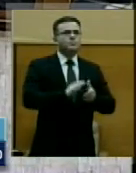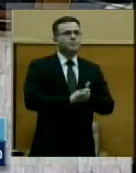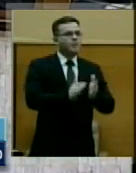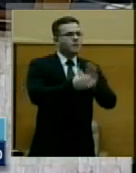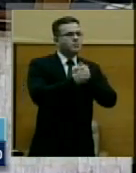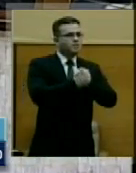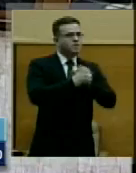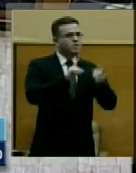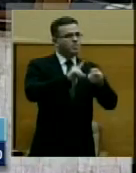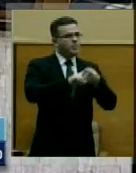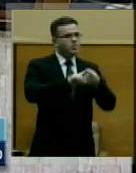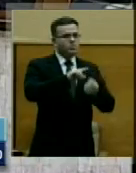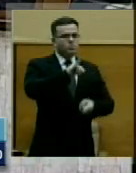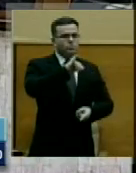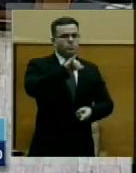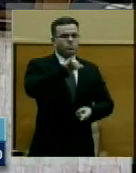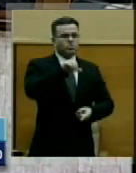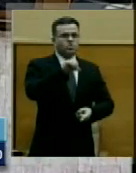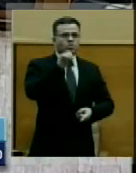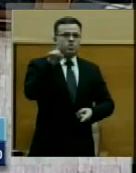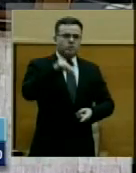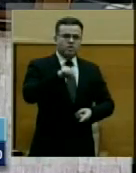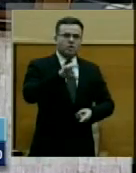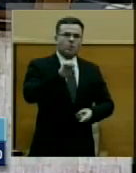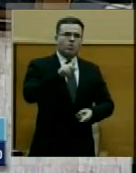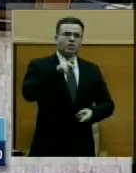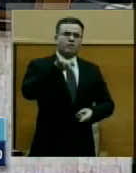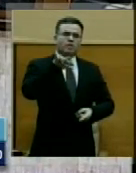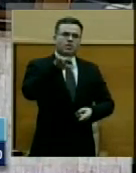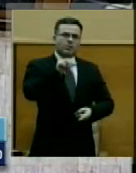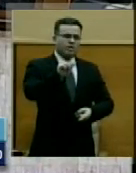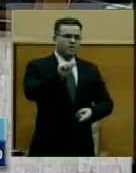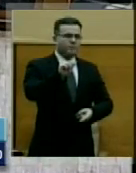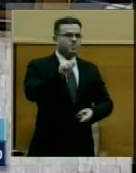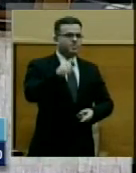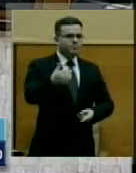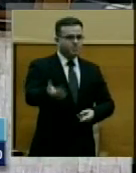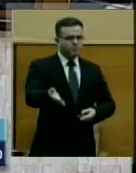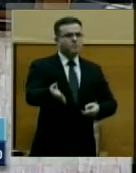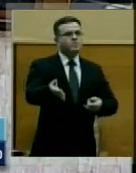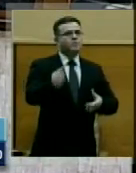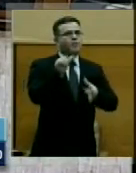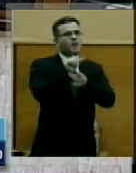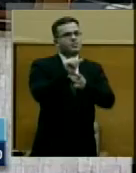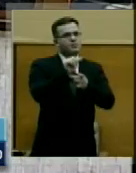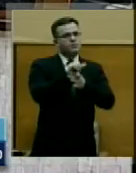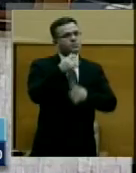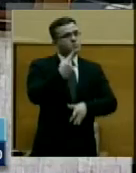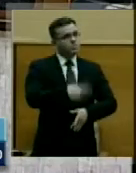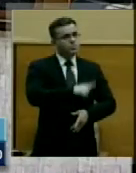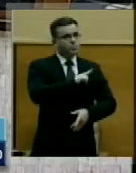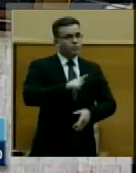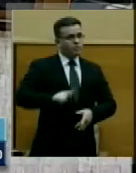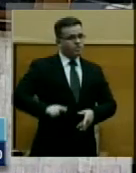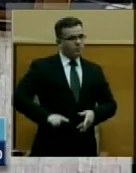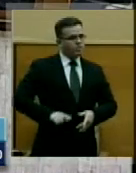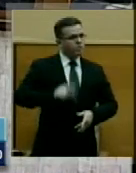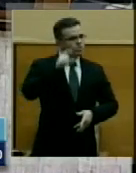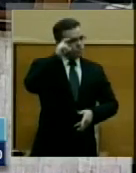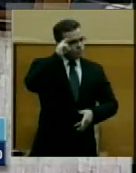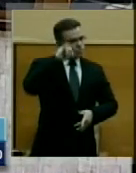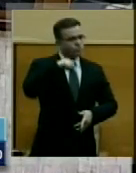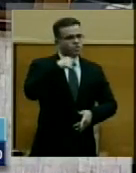também o senhor José de Oliveira Júnior, assessor de políticas de desenvolvimento do governo do estado, neste ato